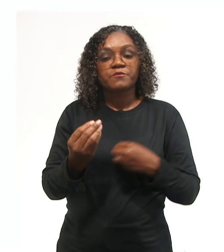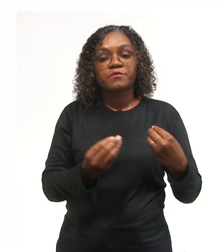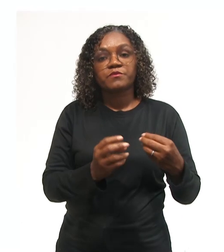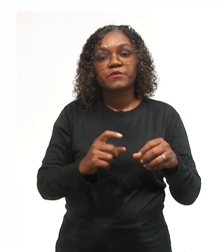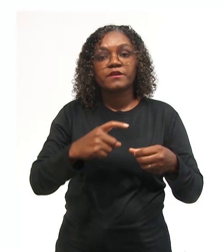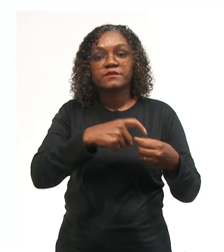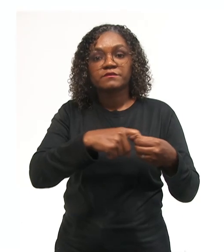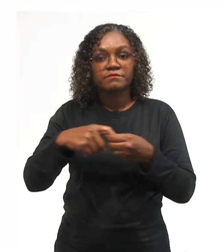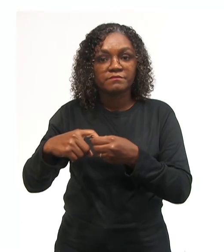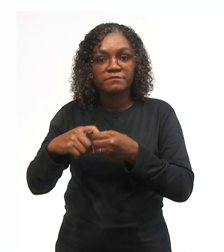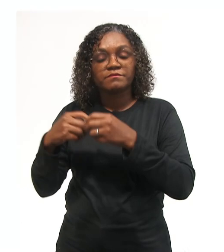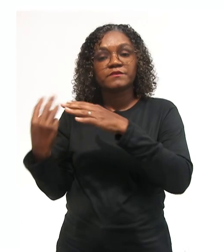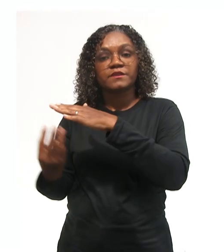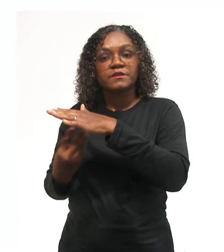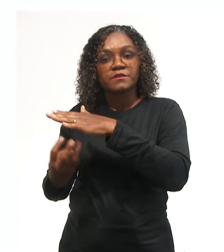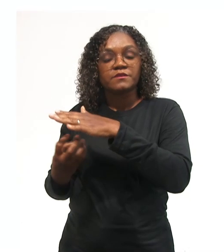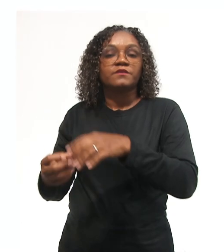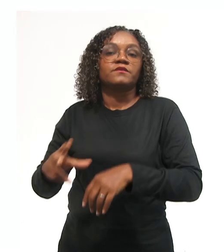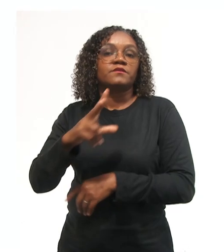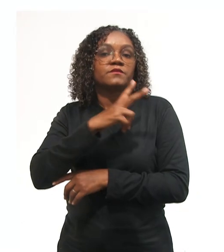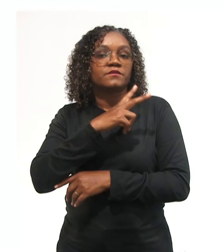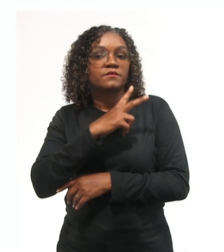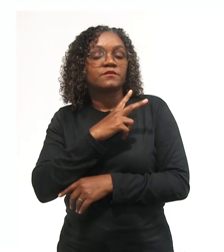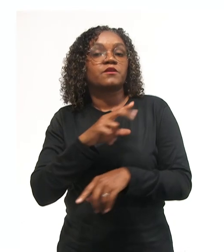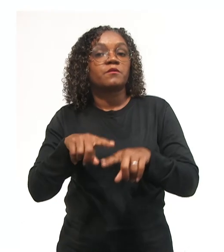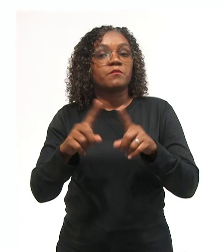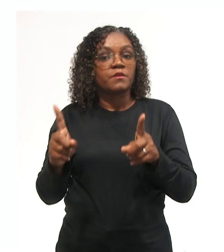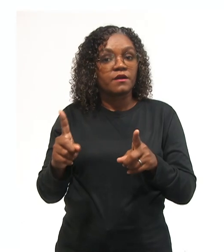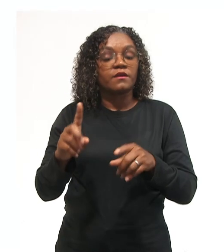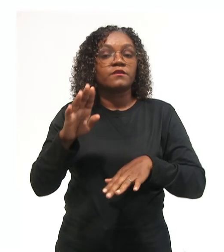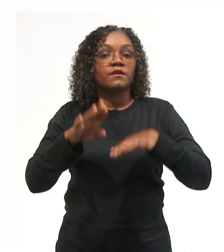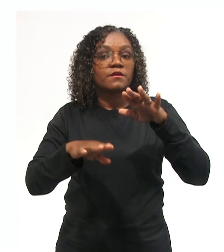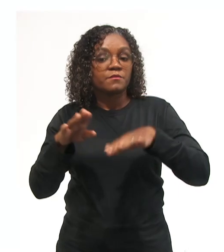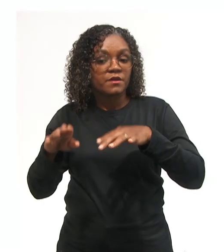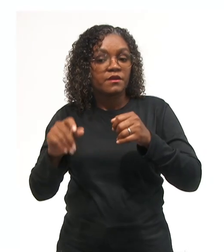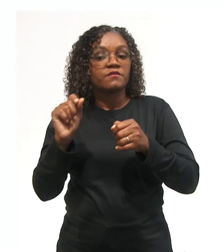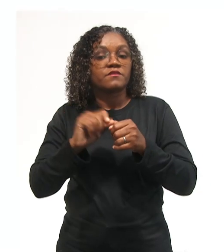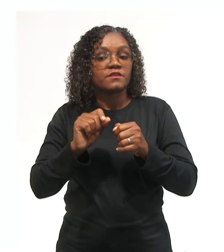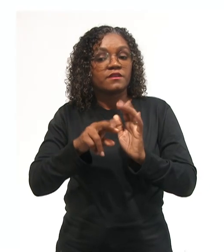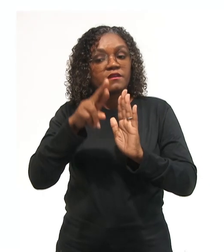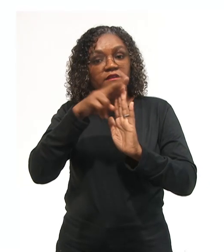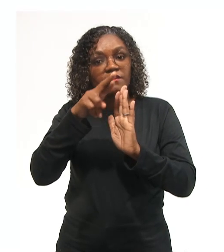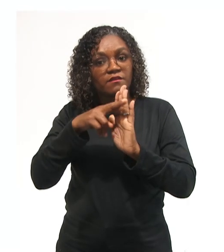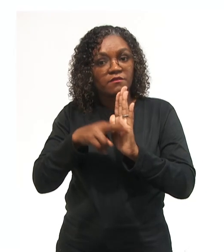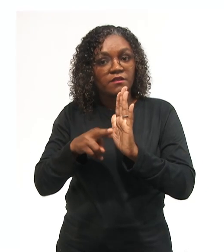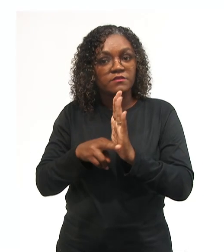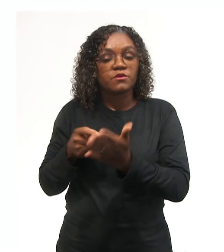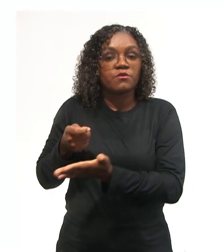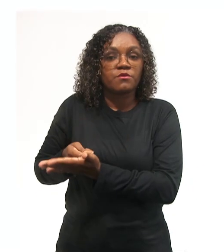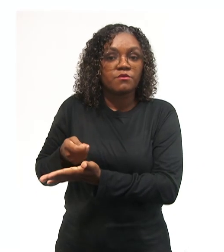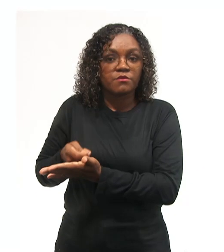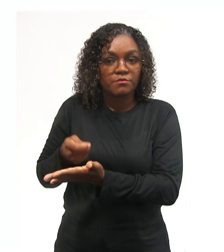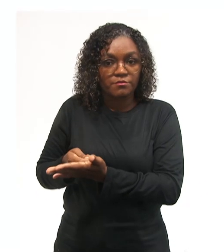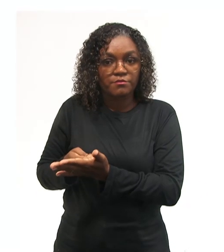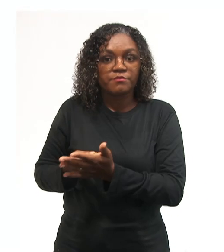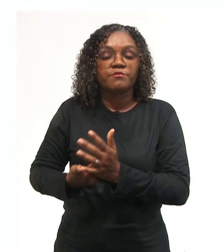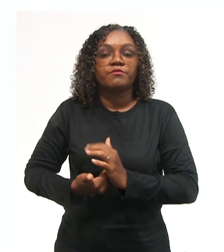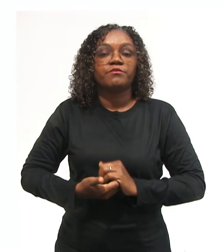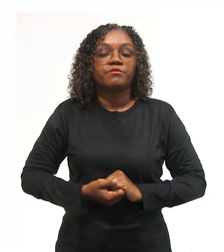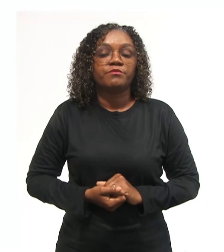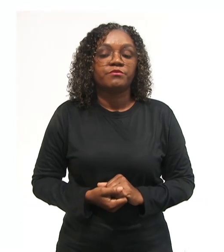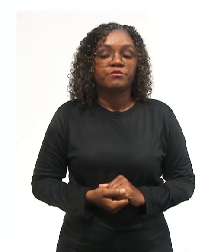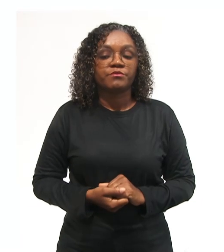para a iniciativa privada, mas vai exercer uma forte regulação do modo de